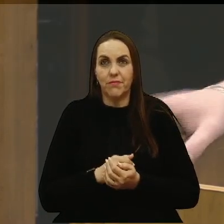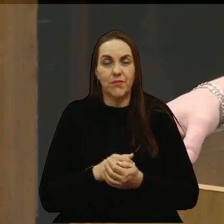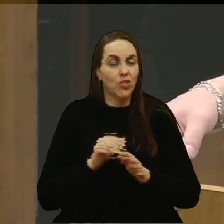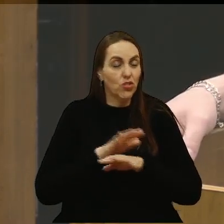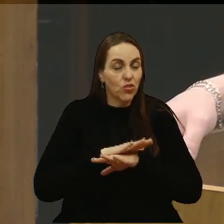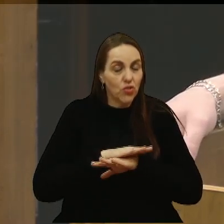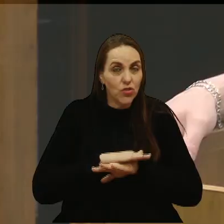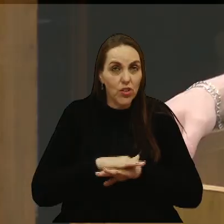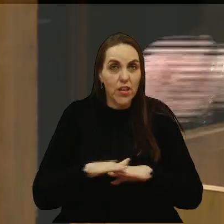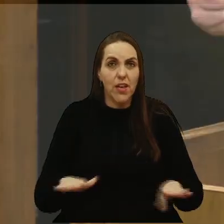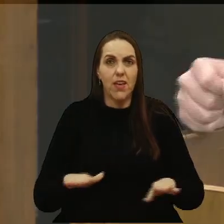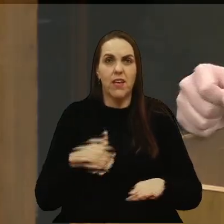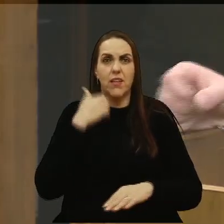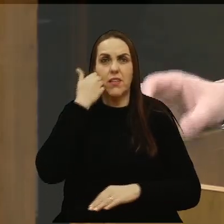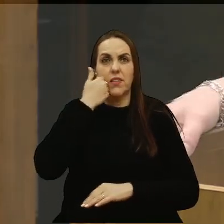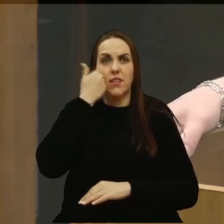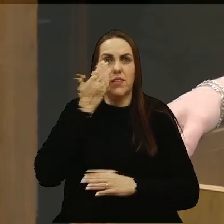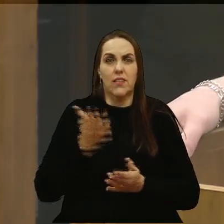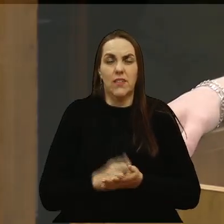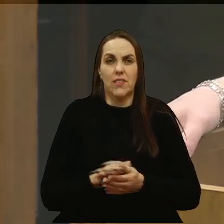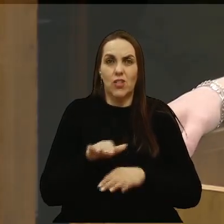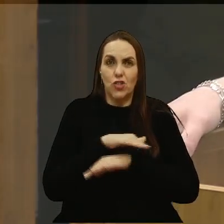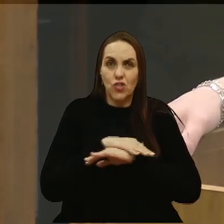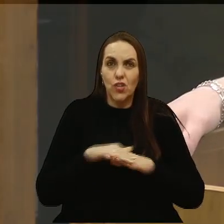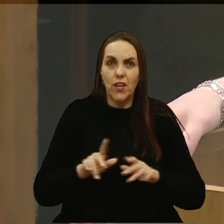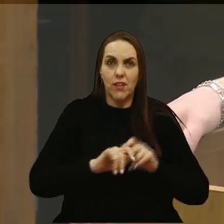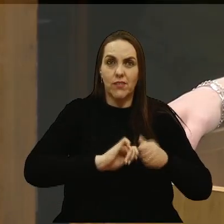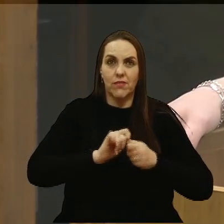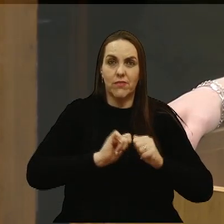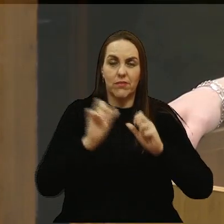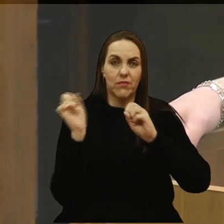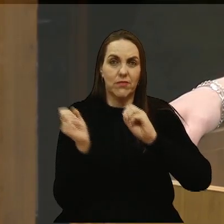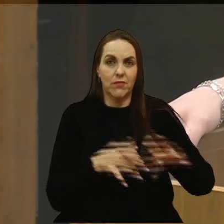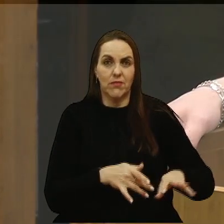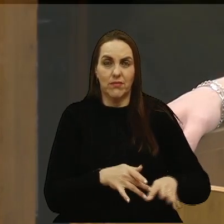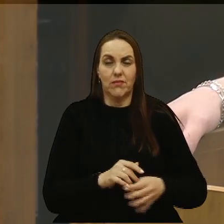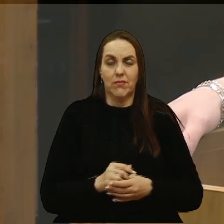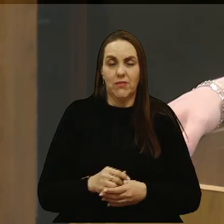Chega dessa sem-vergonhice. Chega de rasgar o dinheiro público.